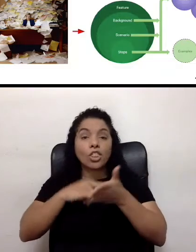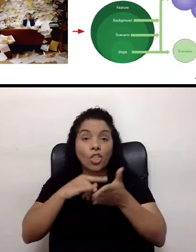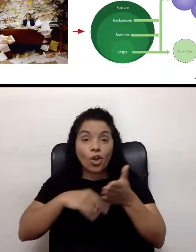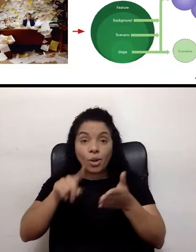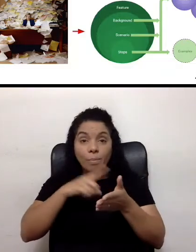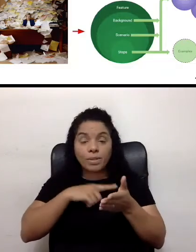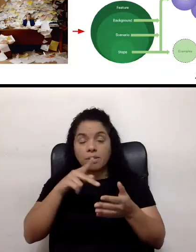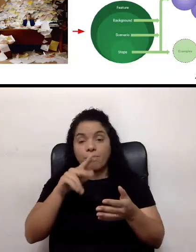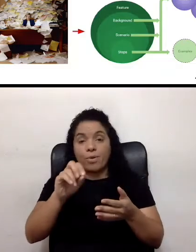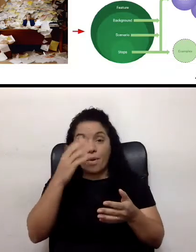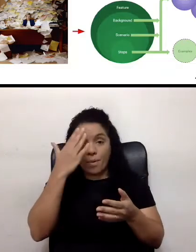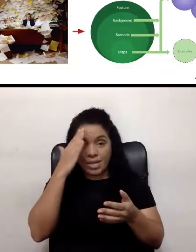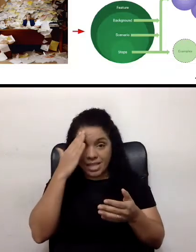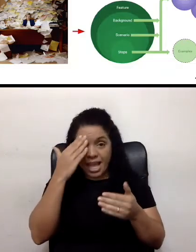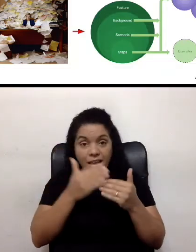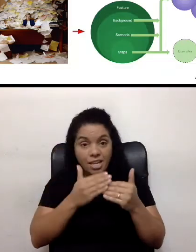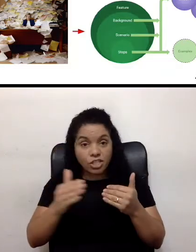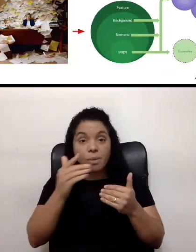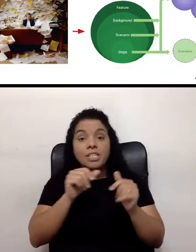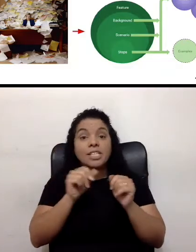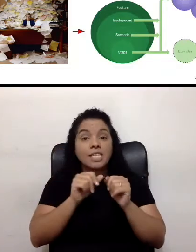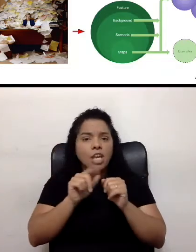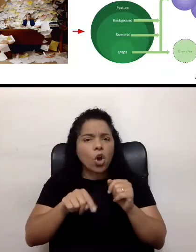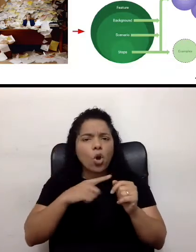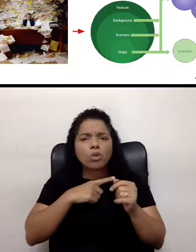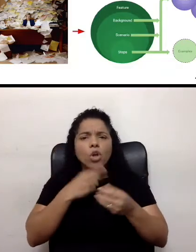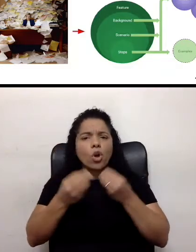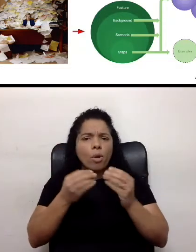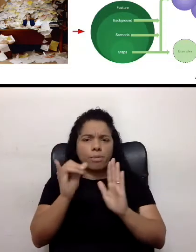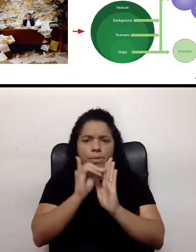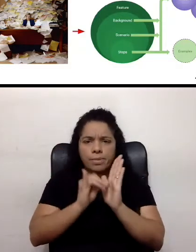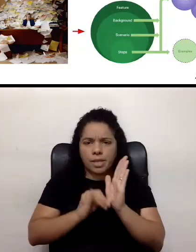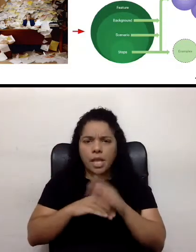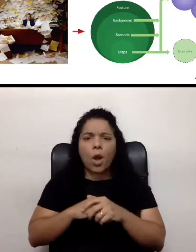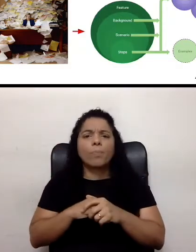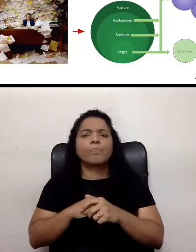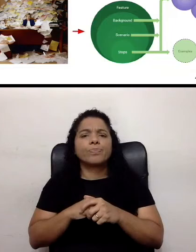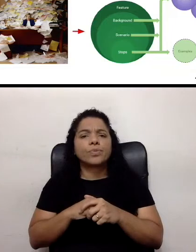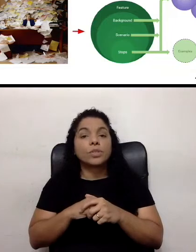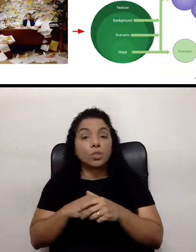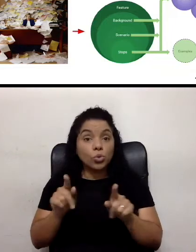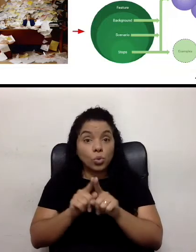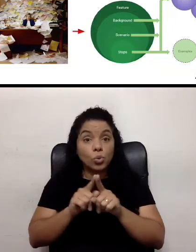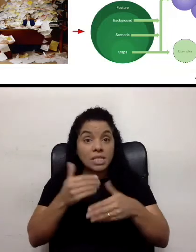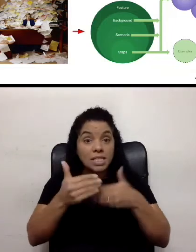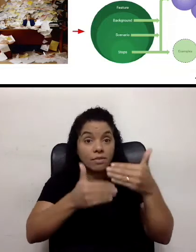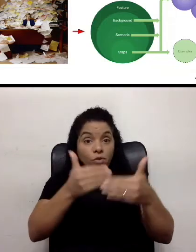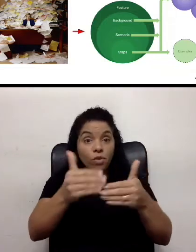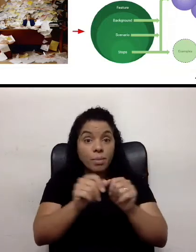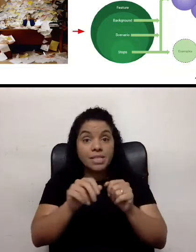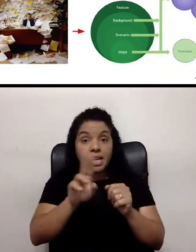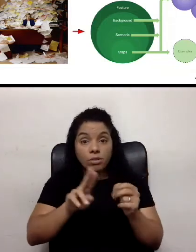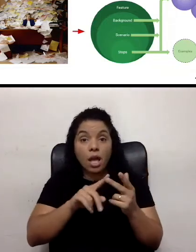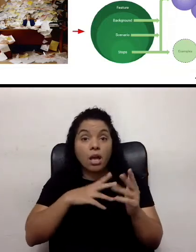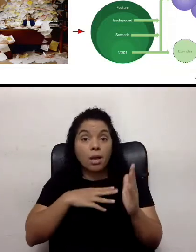documentação que o PO entende, a partir dela você constrói a sua implementação. Tanto do desenvolvimento, se você quiser realmente usar